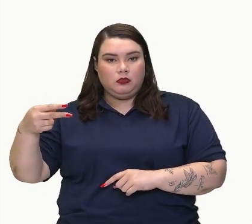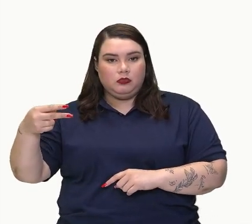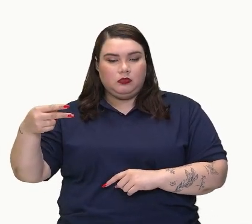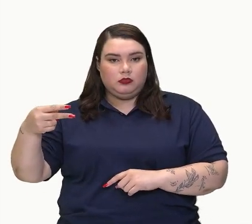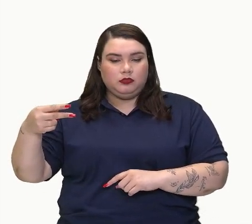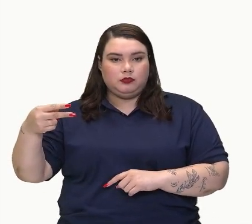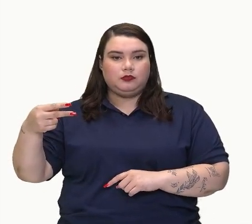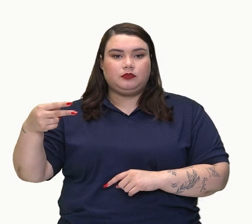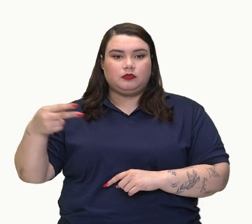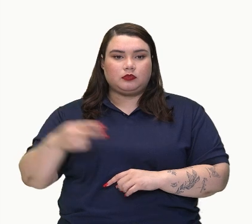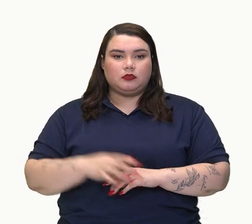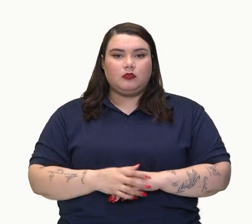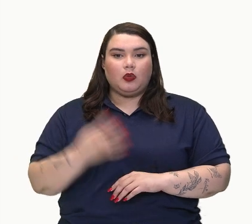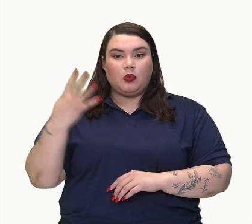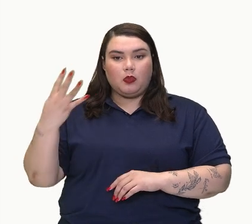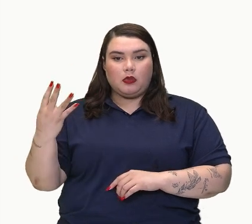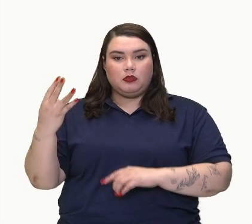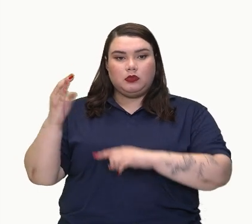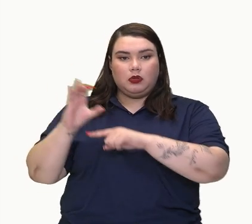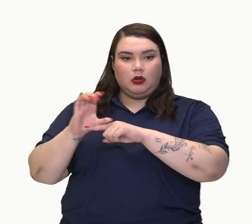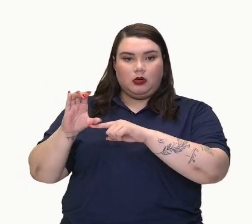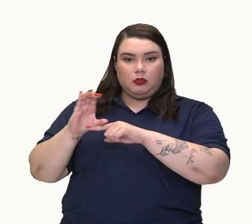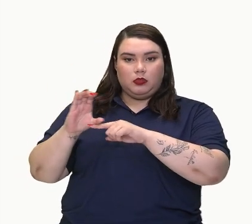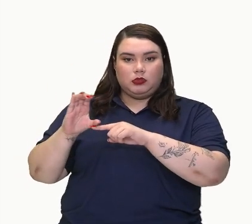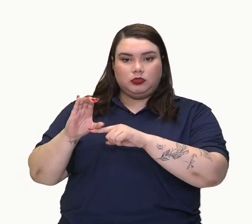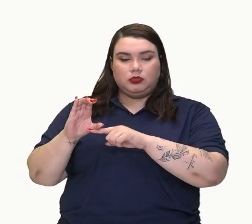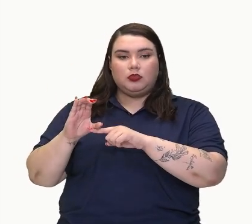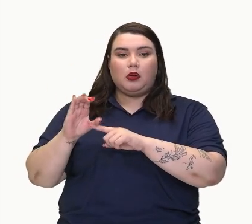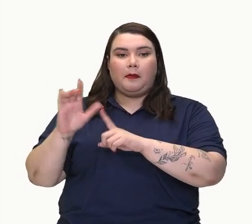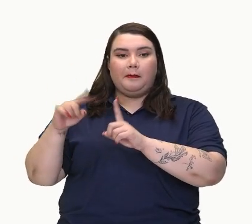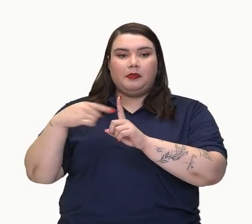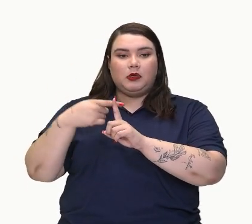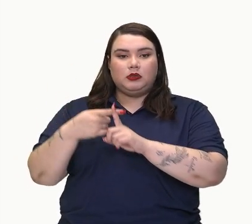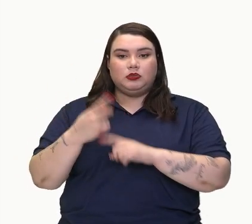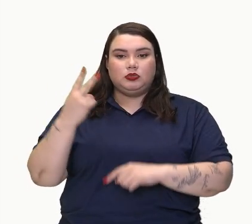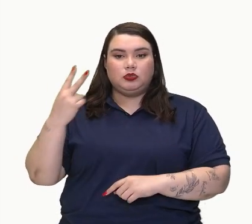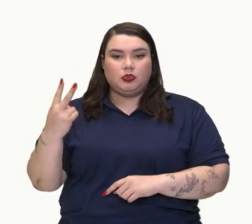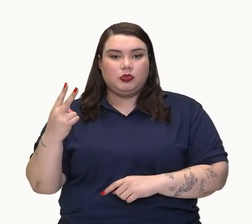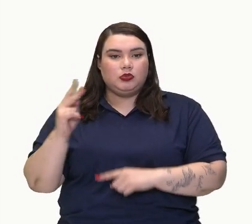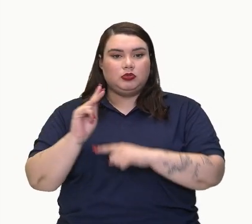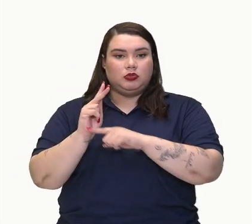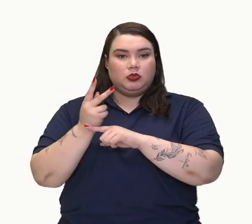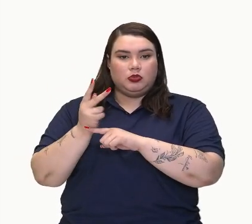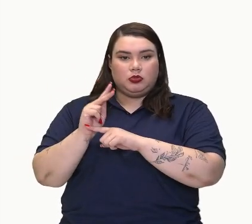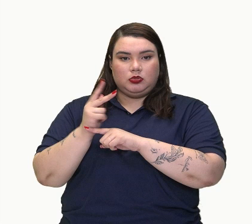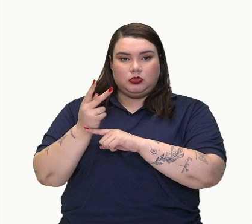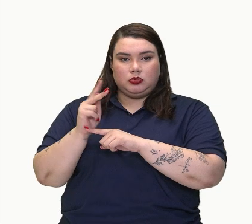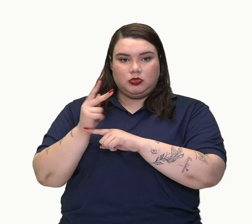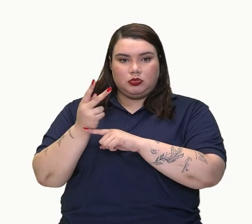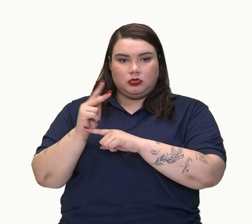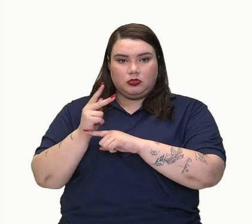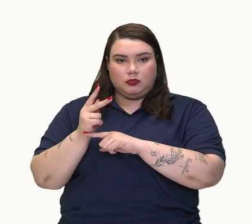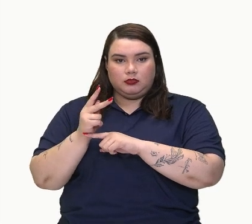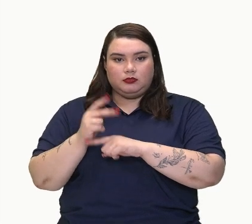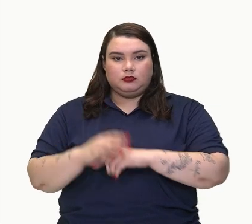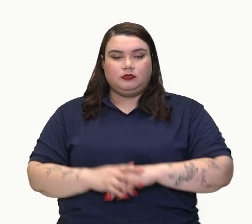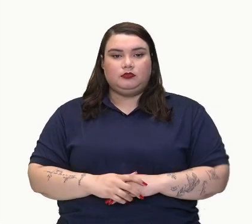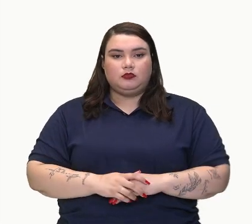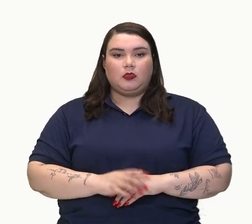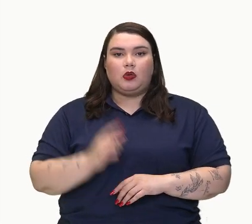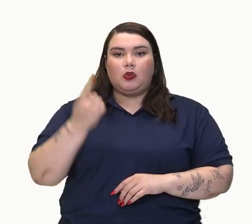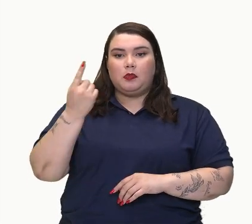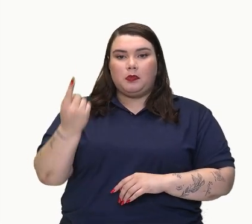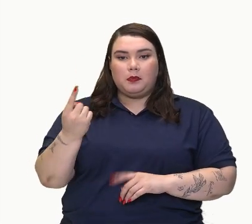colocar mais um. 4 carbonos. E aí aqui eu tenho 2 hidrogênios. Aqui apenas